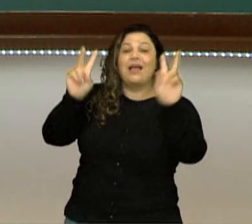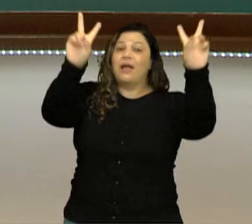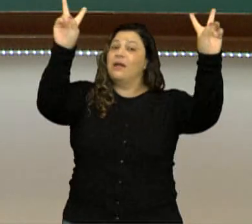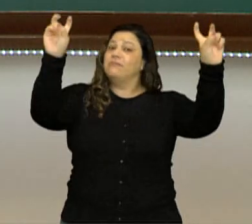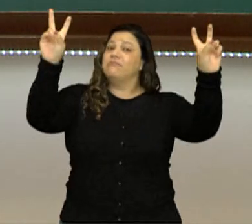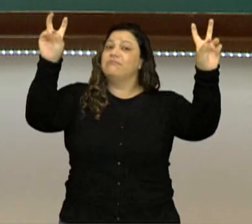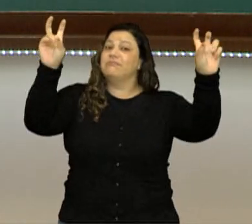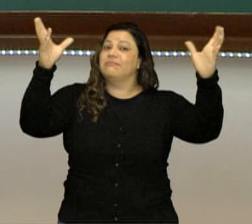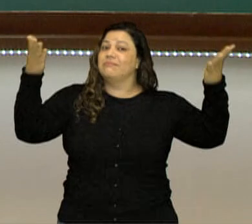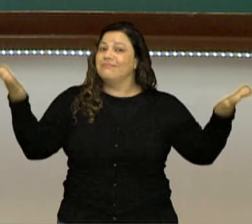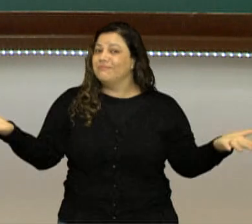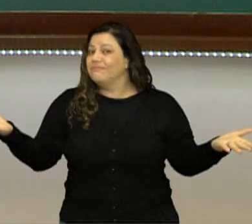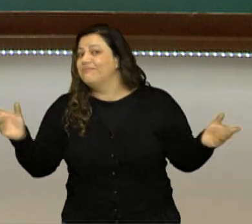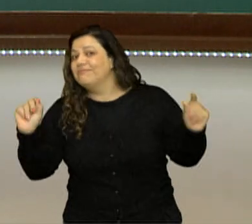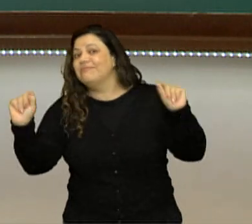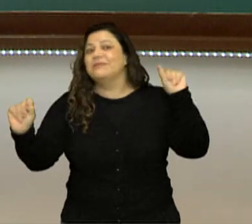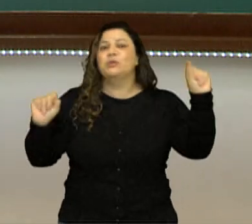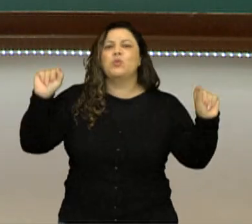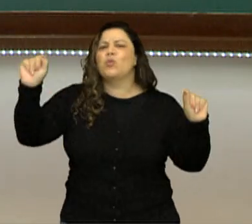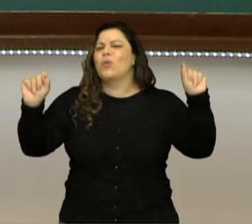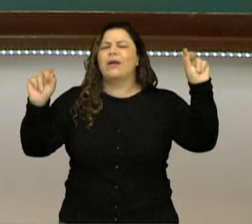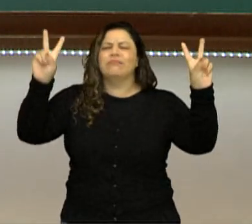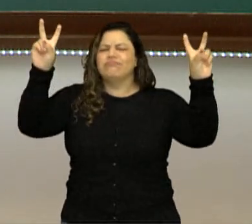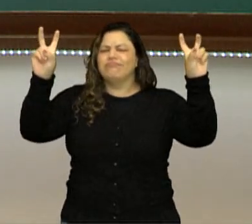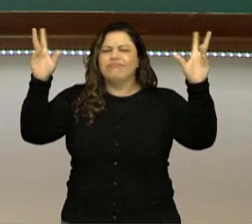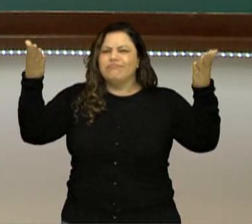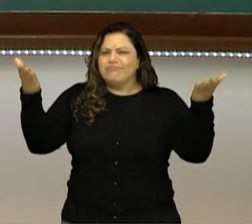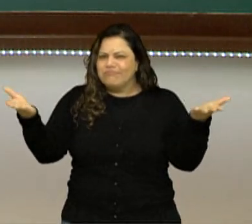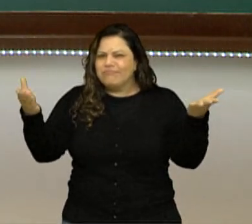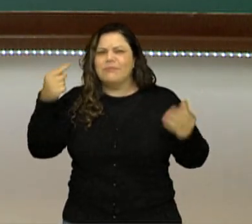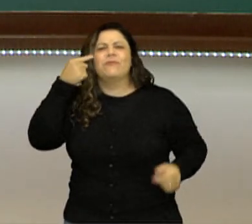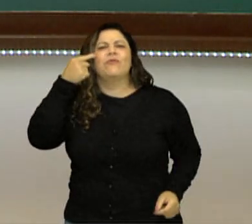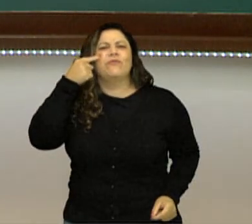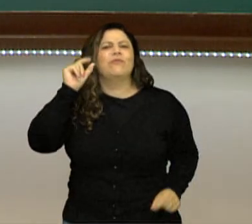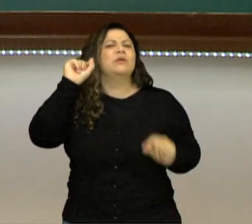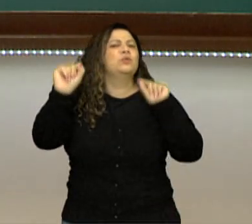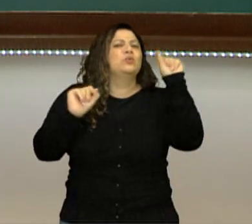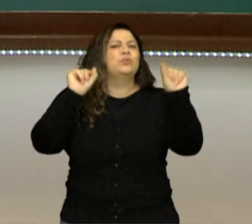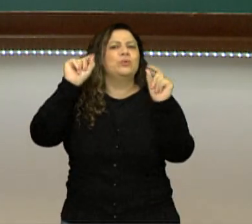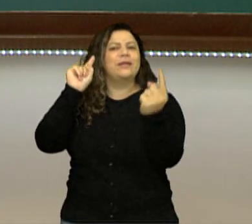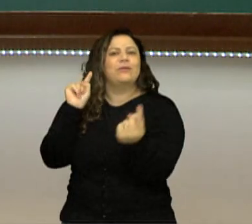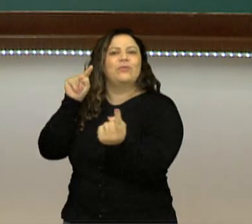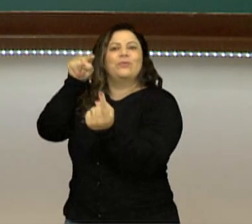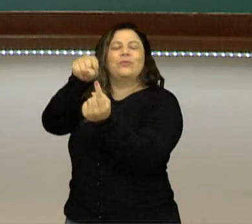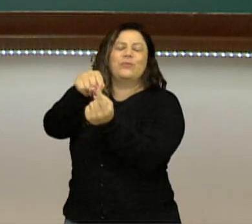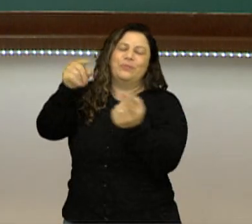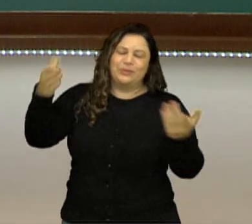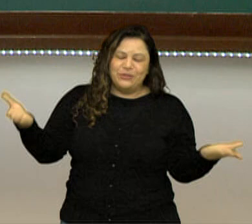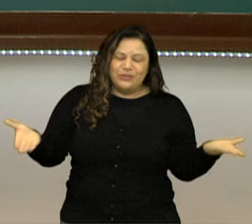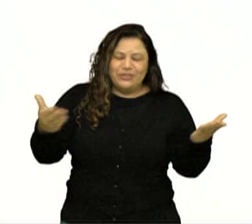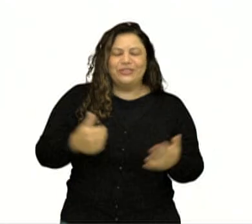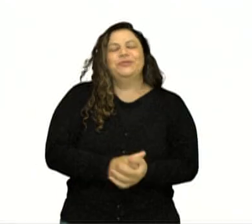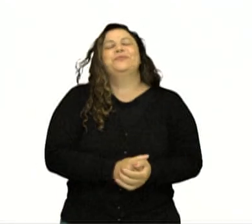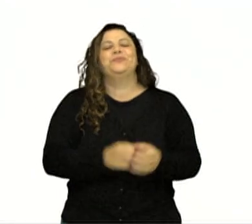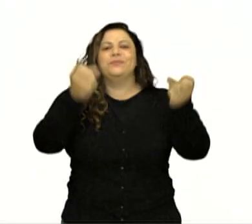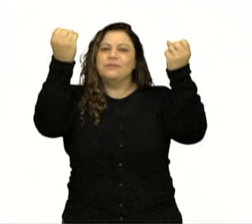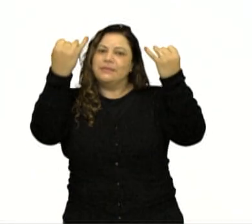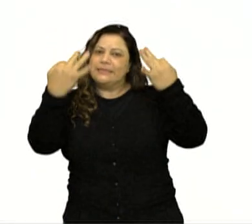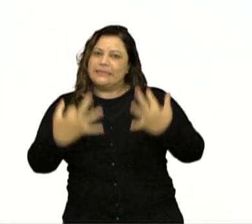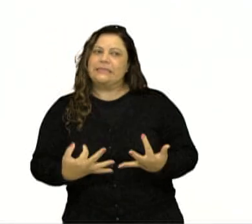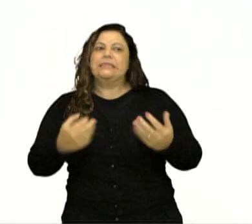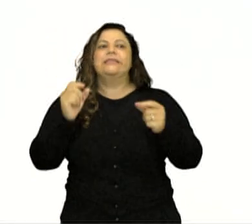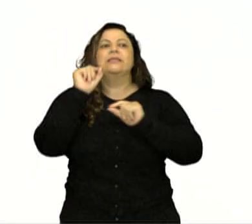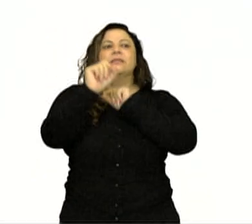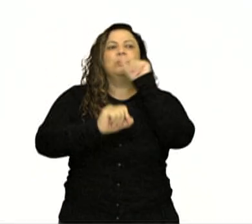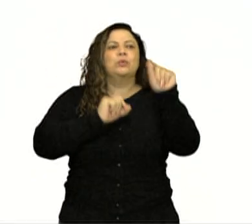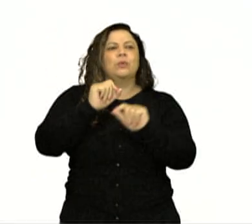quê? Vamos ver os nossos objetivos para ver sobre o que será a nossa aula. A nossa aula vai falar sobre, os objetivos da nossa aula vai